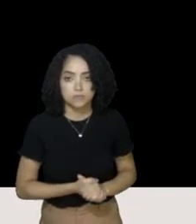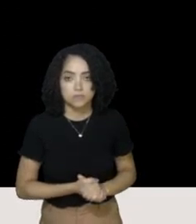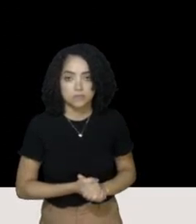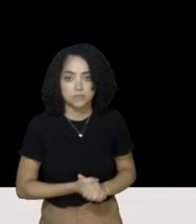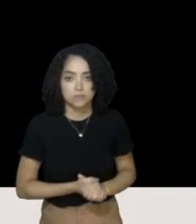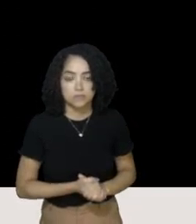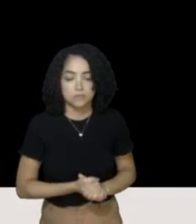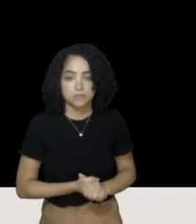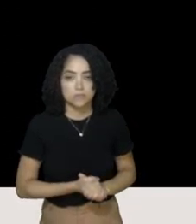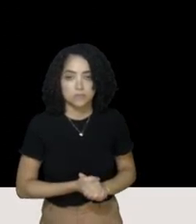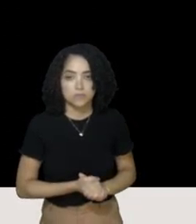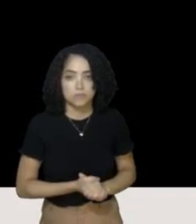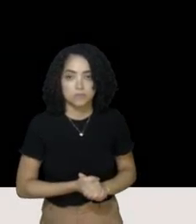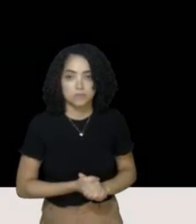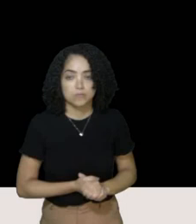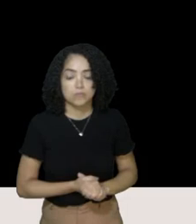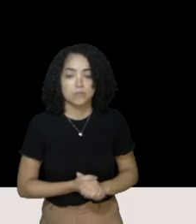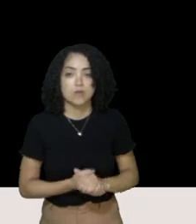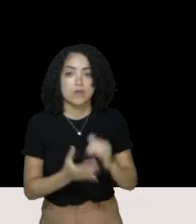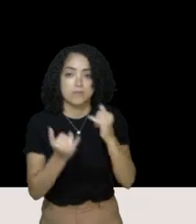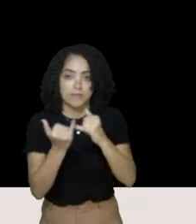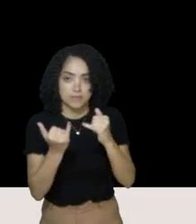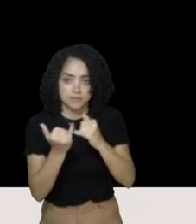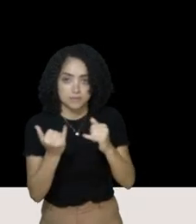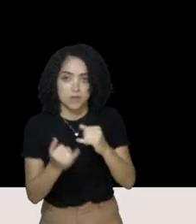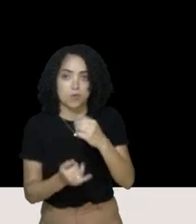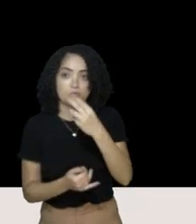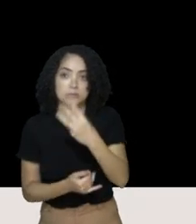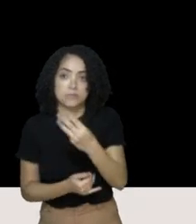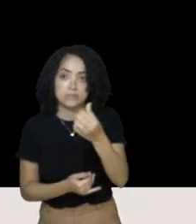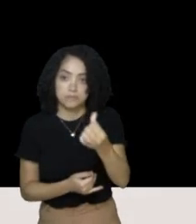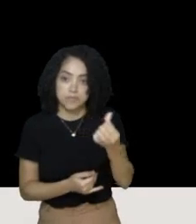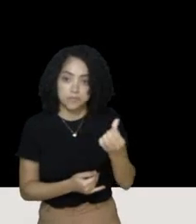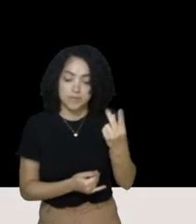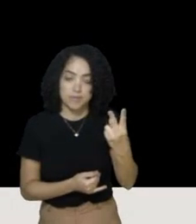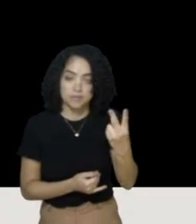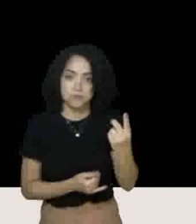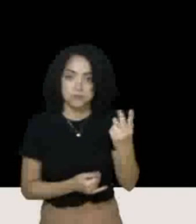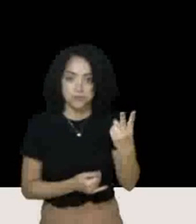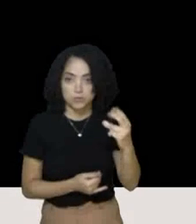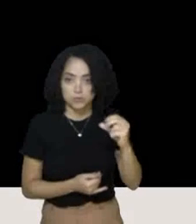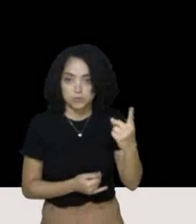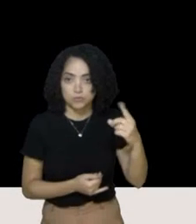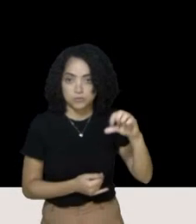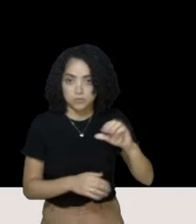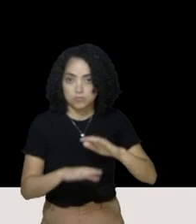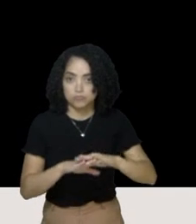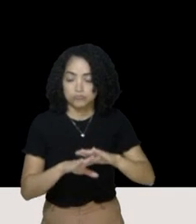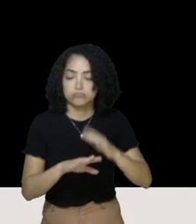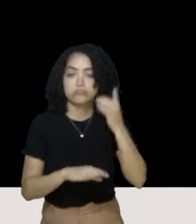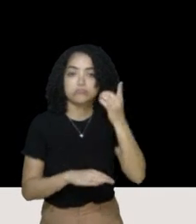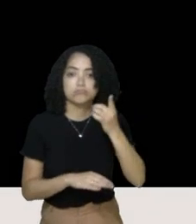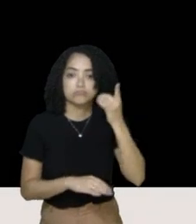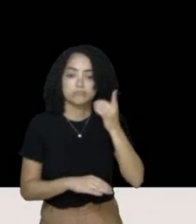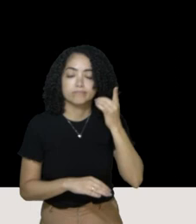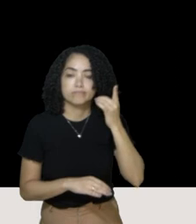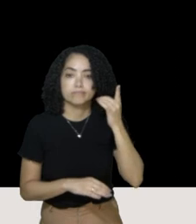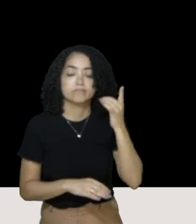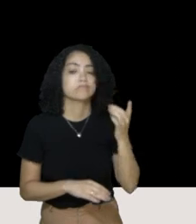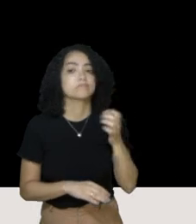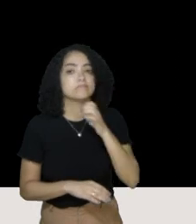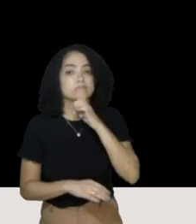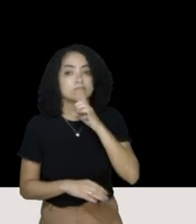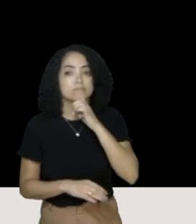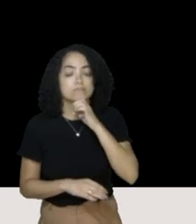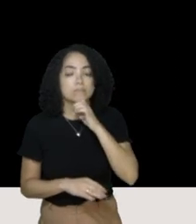2021, um veto parcial ao PL 366/19, de autoria do deputado Felipe Estevão.